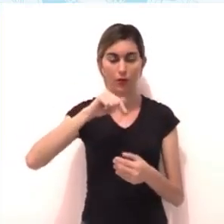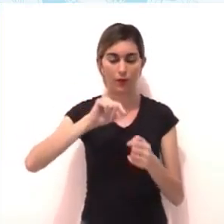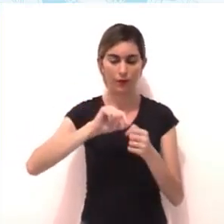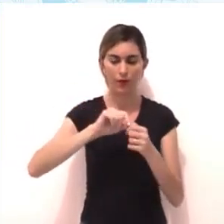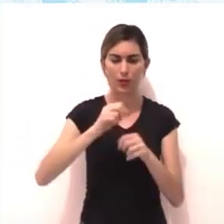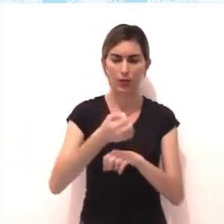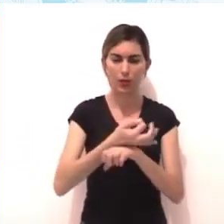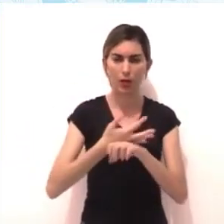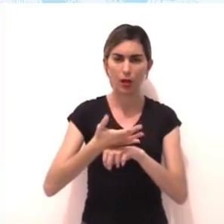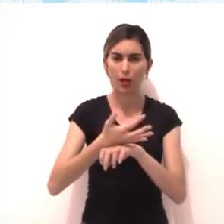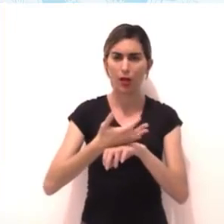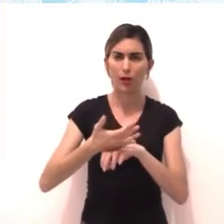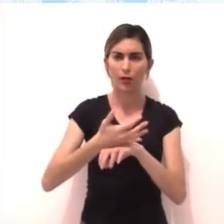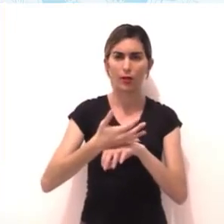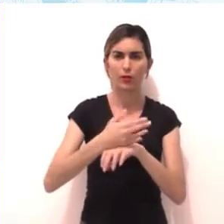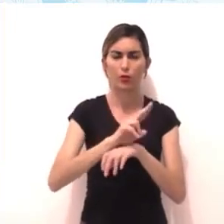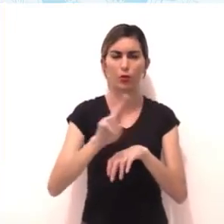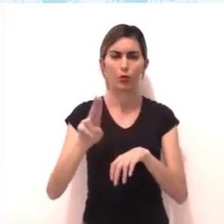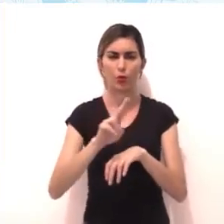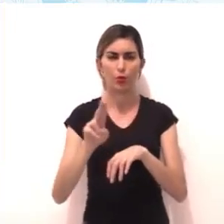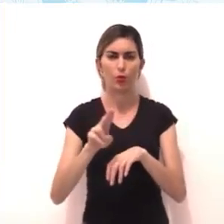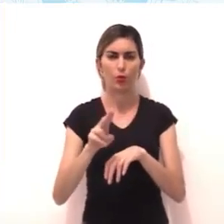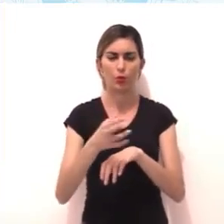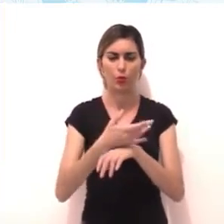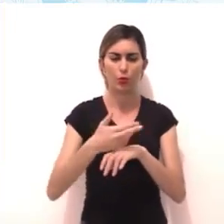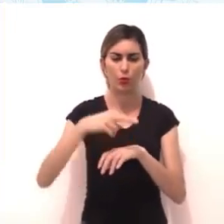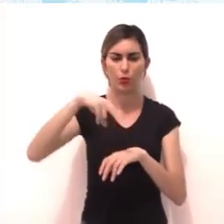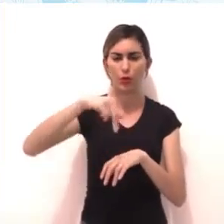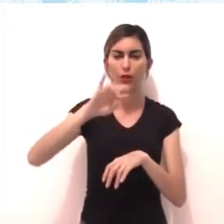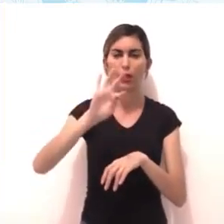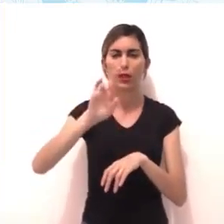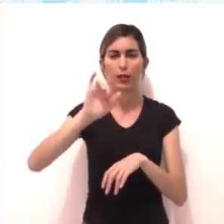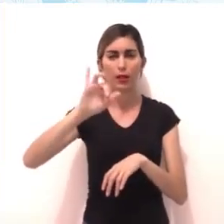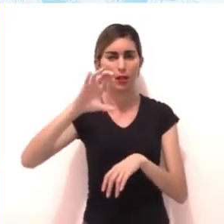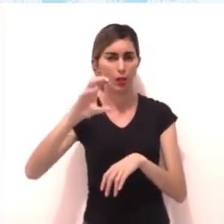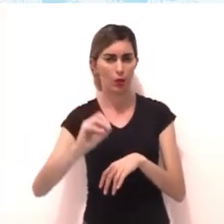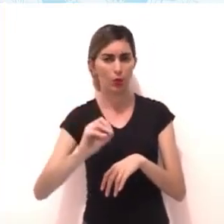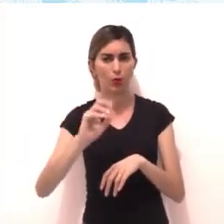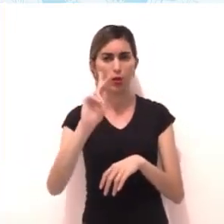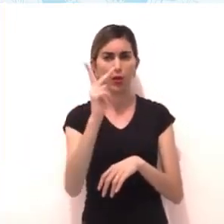um ácido chamado ácido nítrico, que é o